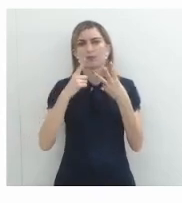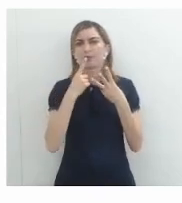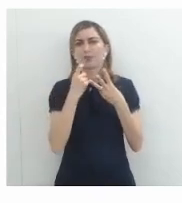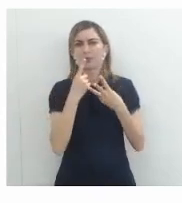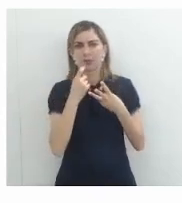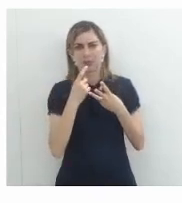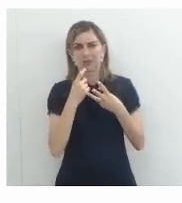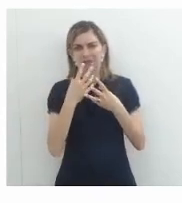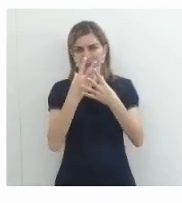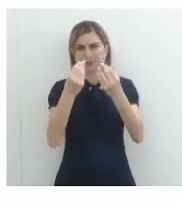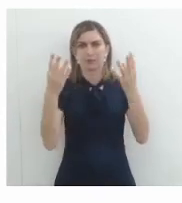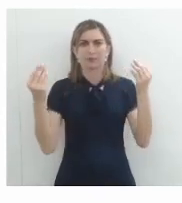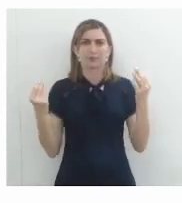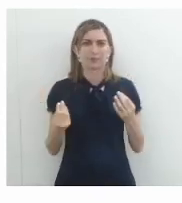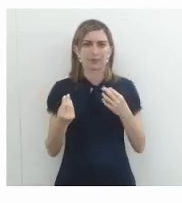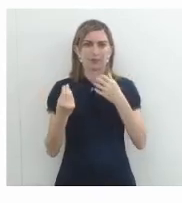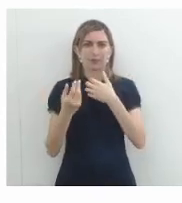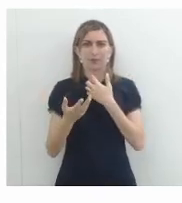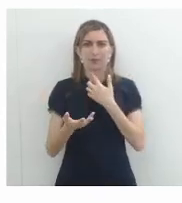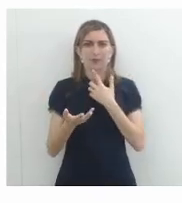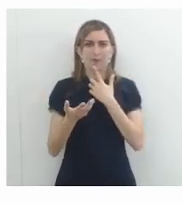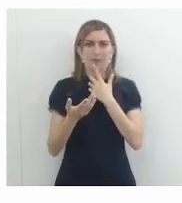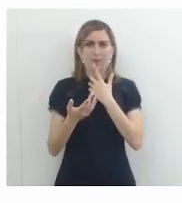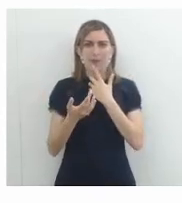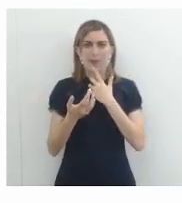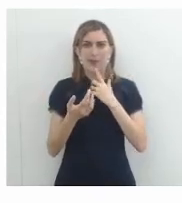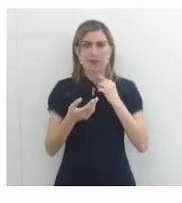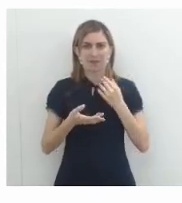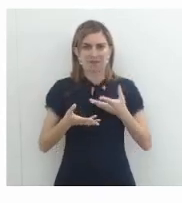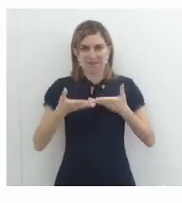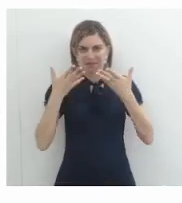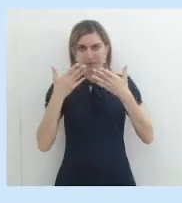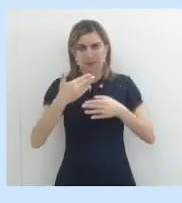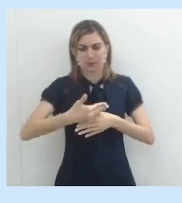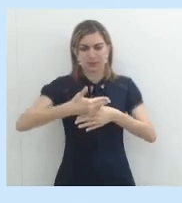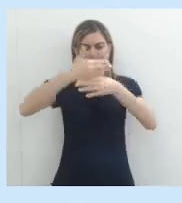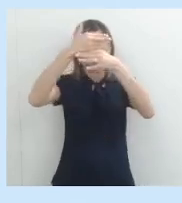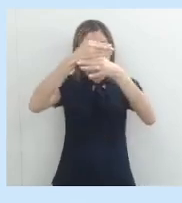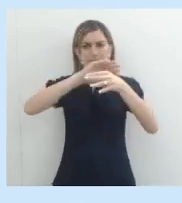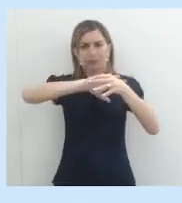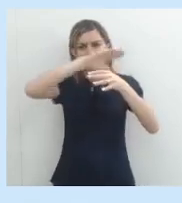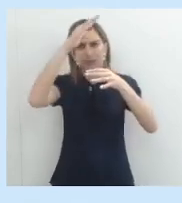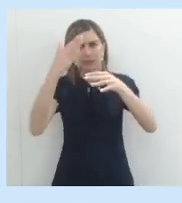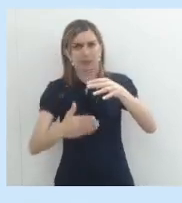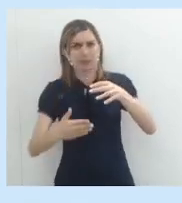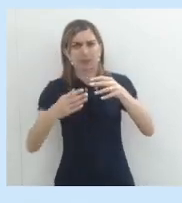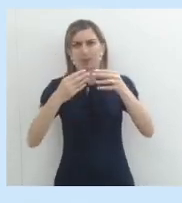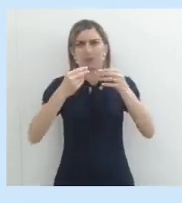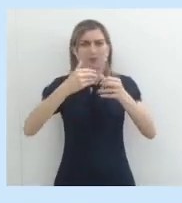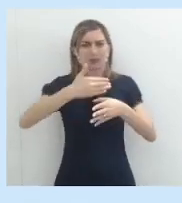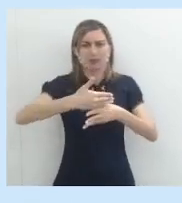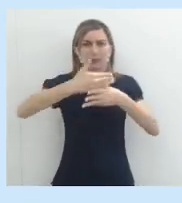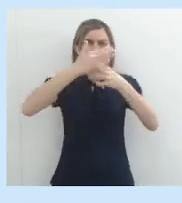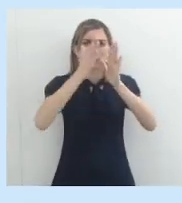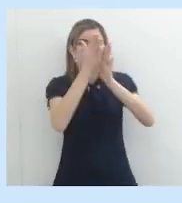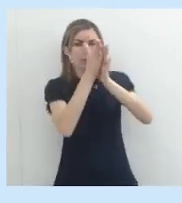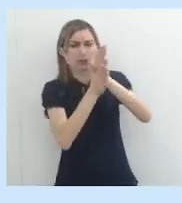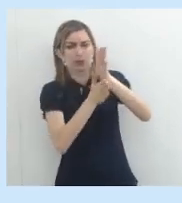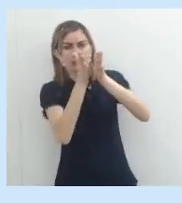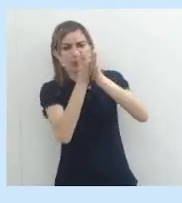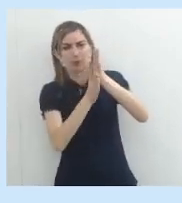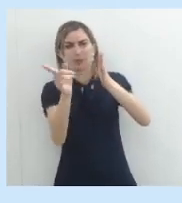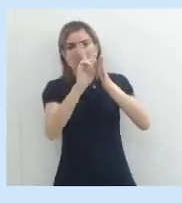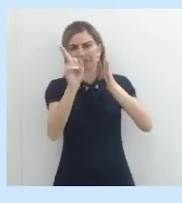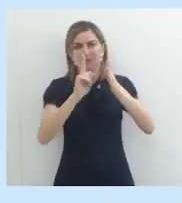Muitas vezes, as saliências das paredes das cavernas, né, porque uma parede da caverna não é lisinha, né, como uma parede de uma construção.